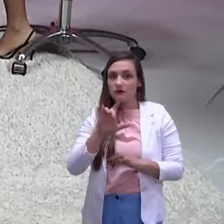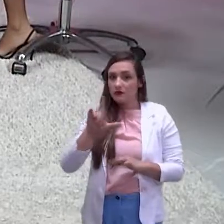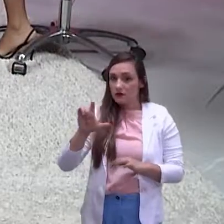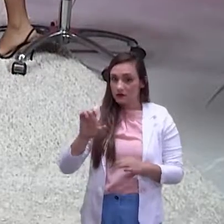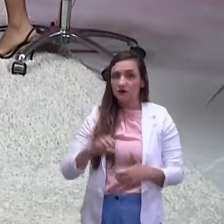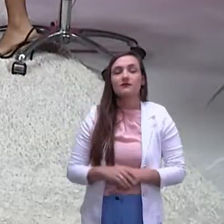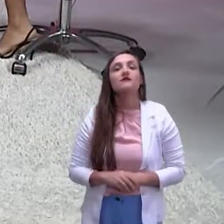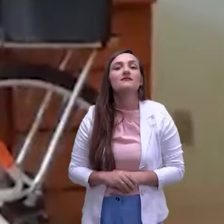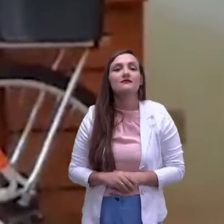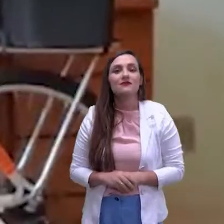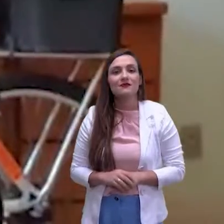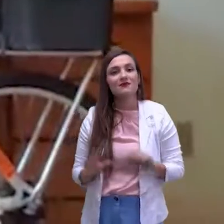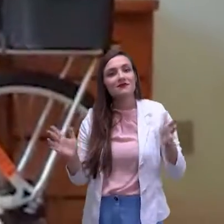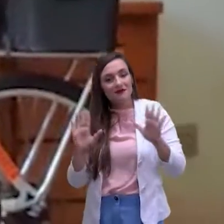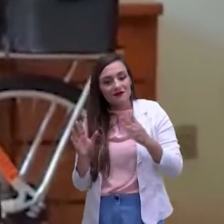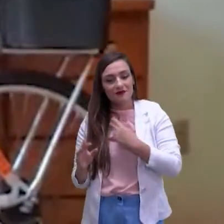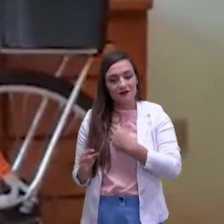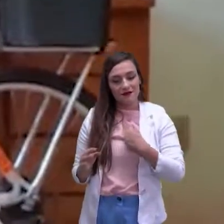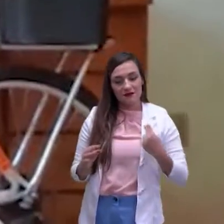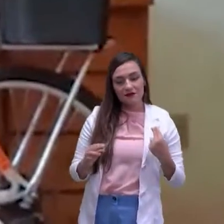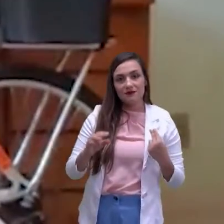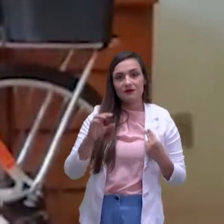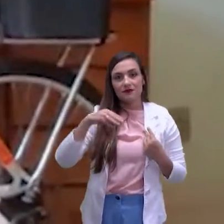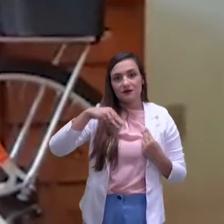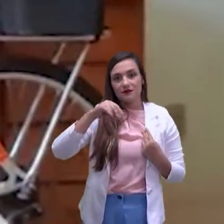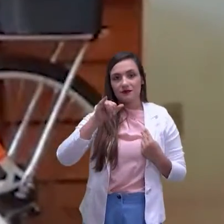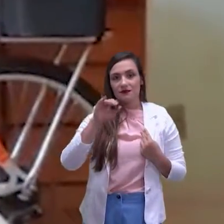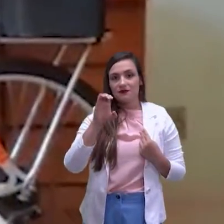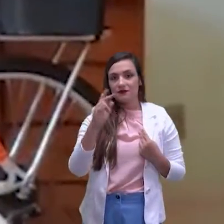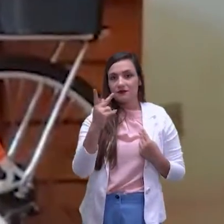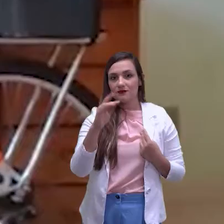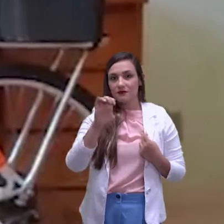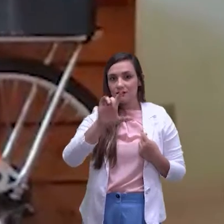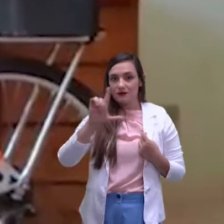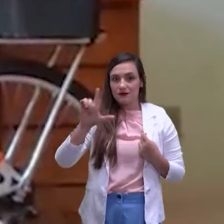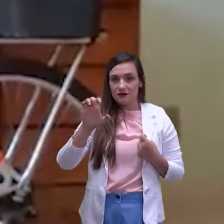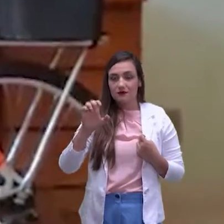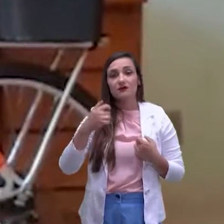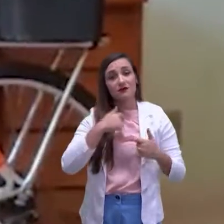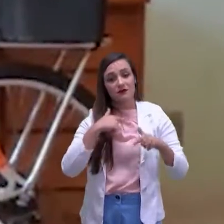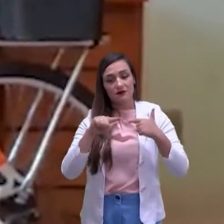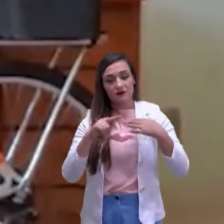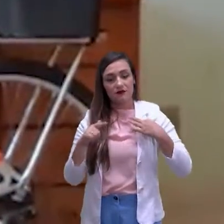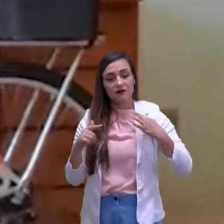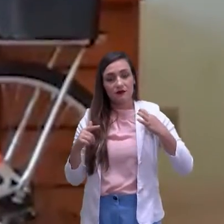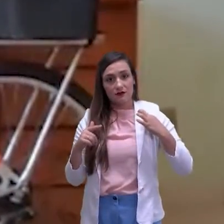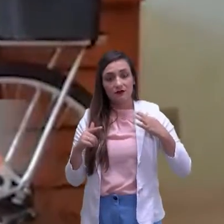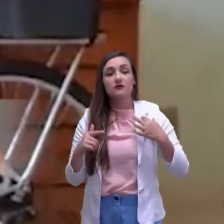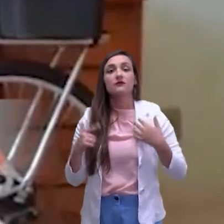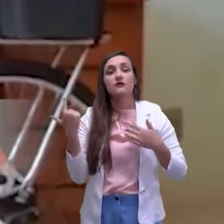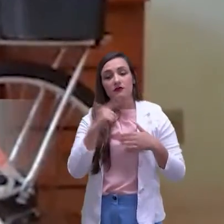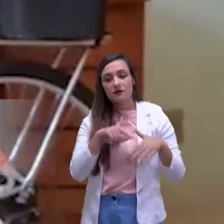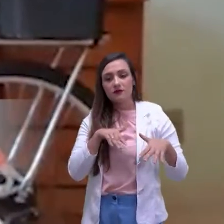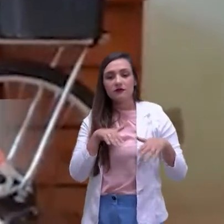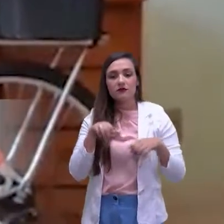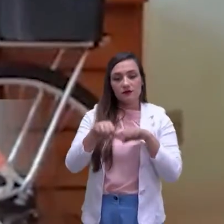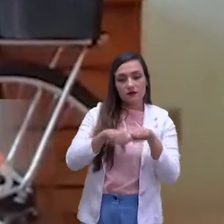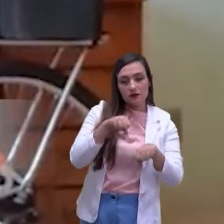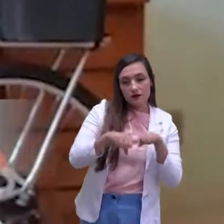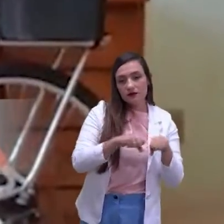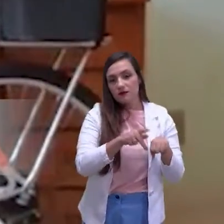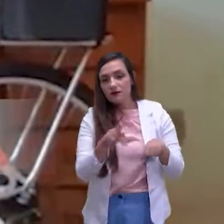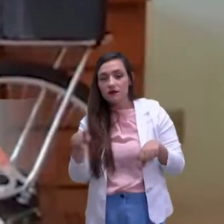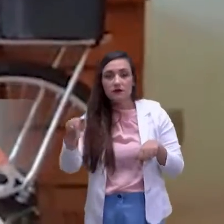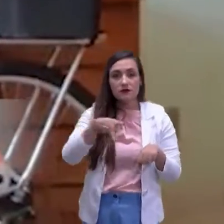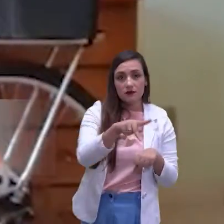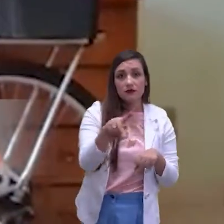Vamos. Olá, meu nome é Michele, tenho 31 anos e atuo de forma voluntária pela mobilidade urbana por bicicleta